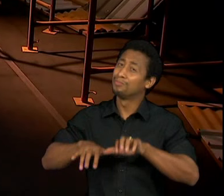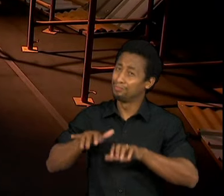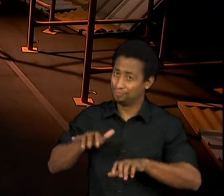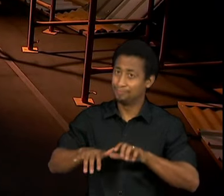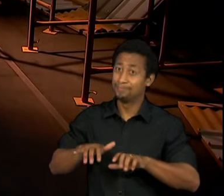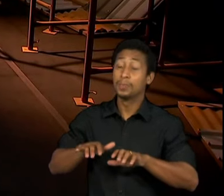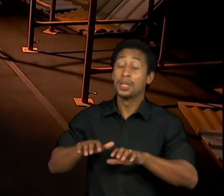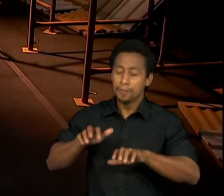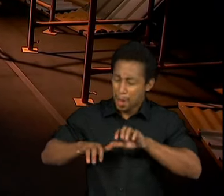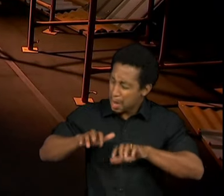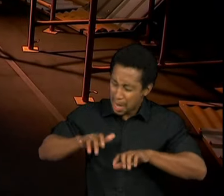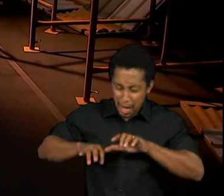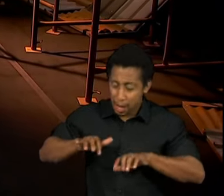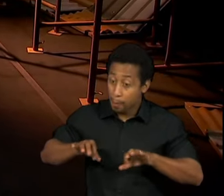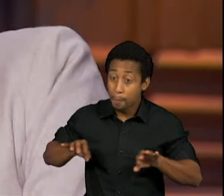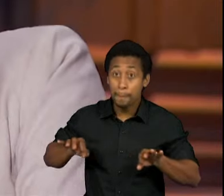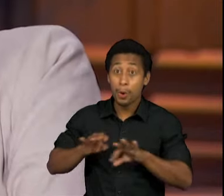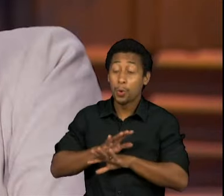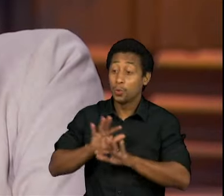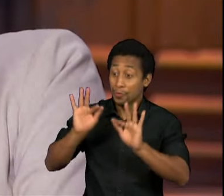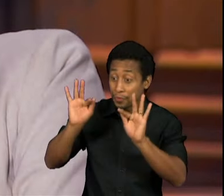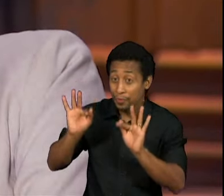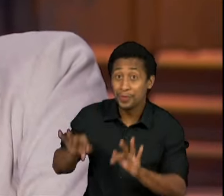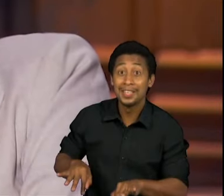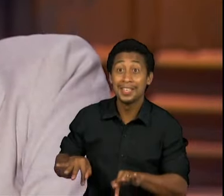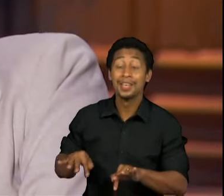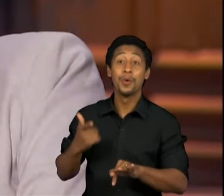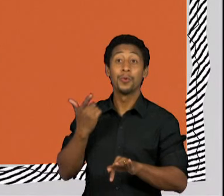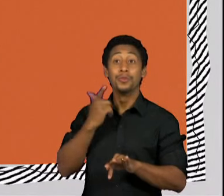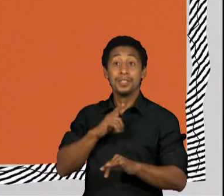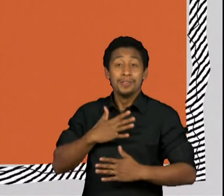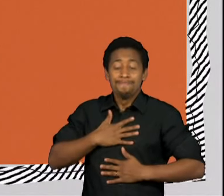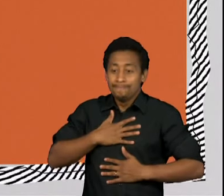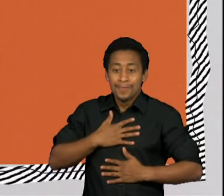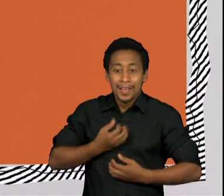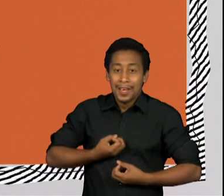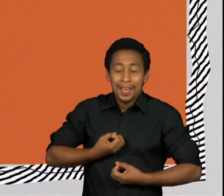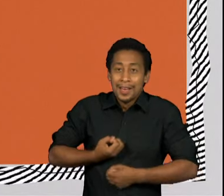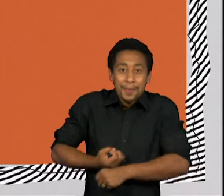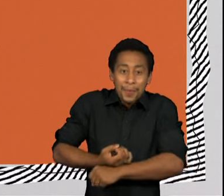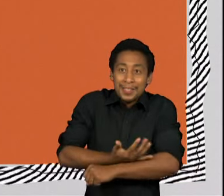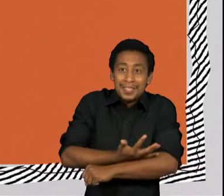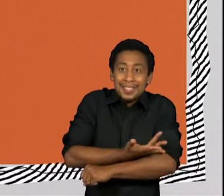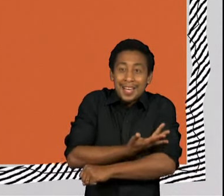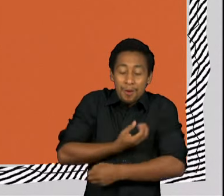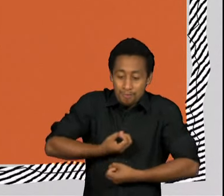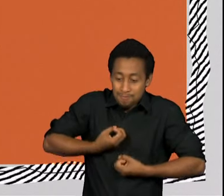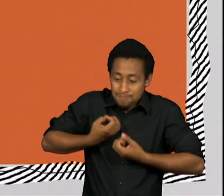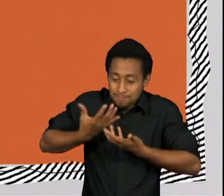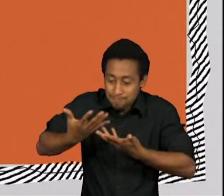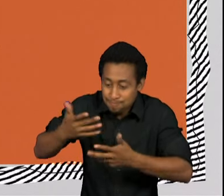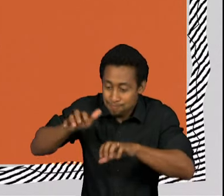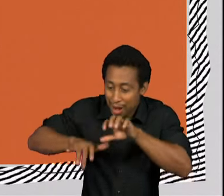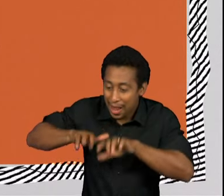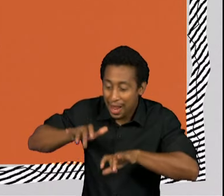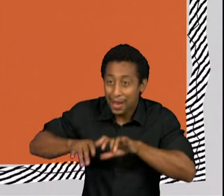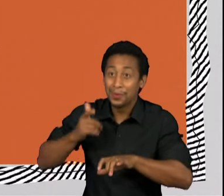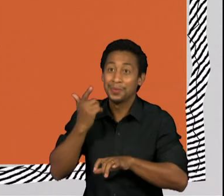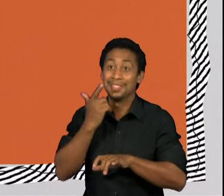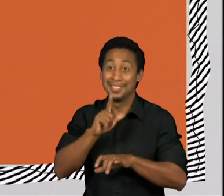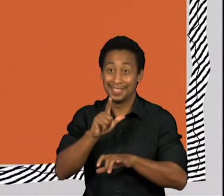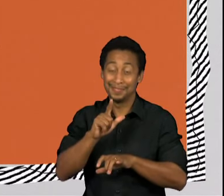eu coloquei para fora e a própria foto que tá no livro da minha avó enquanto eu escrevi meu irmão mais velho me mandou